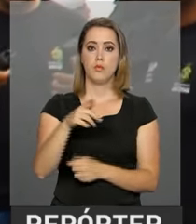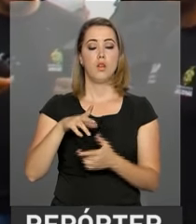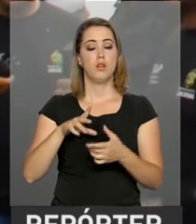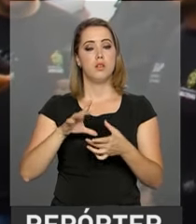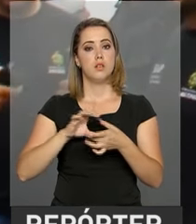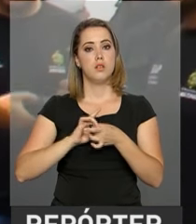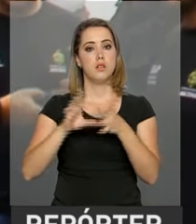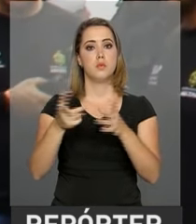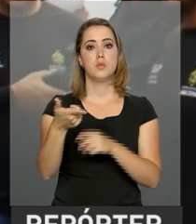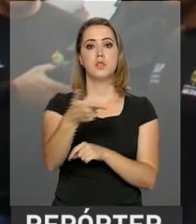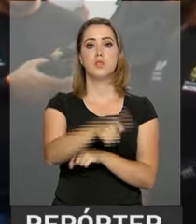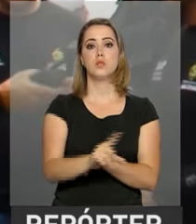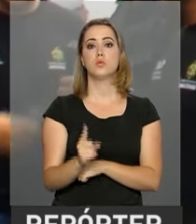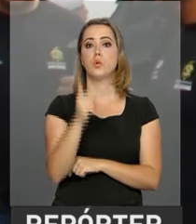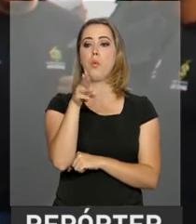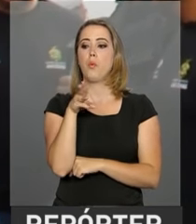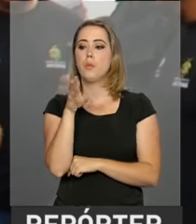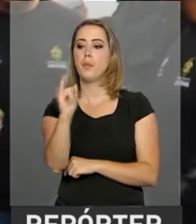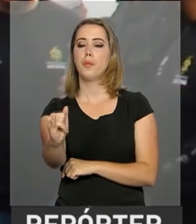liberar novamente agora